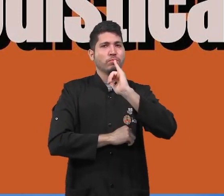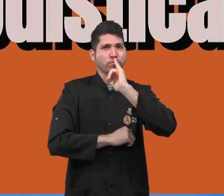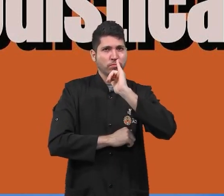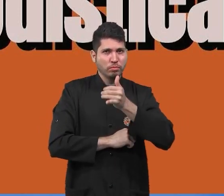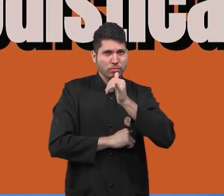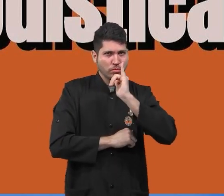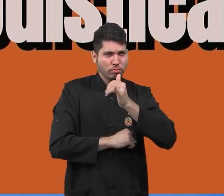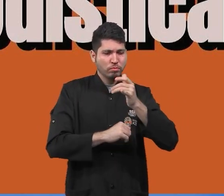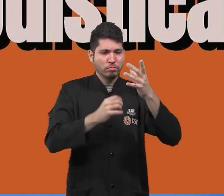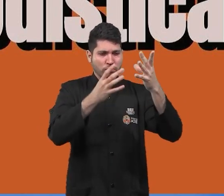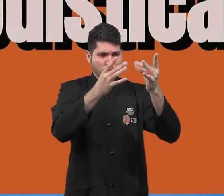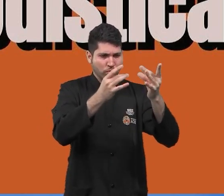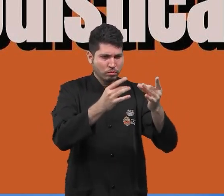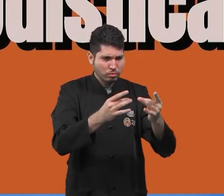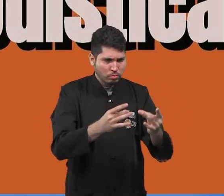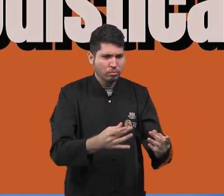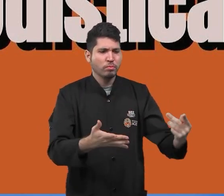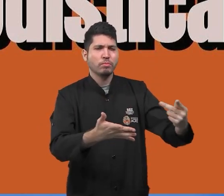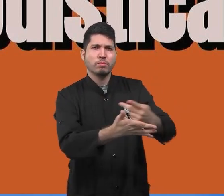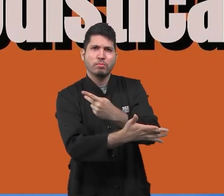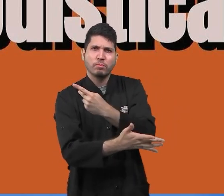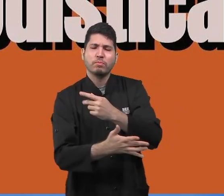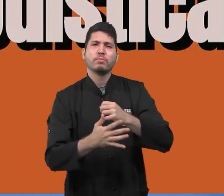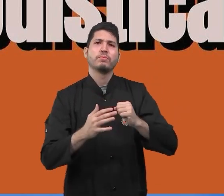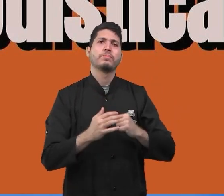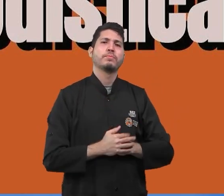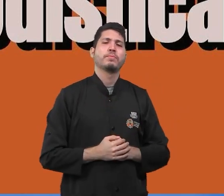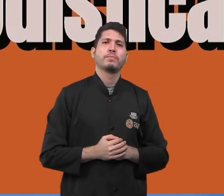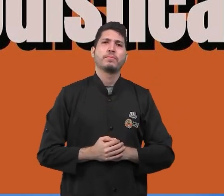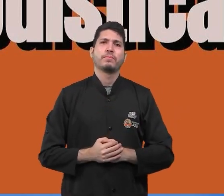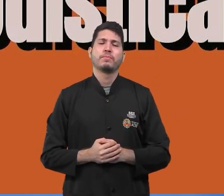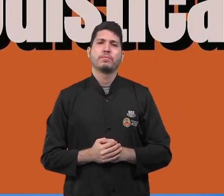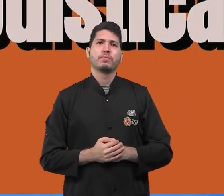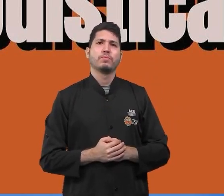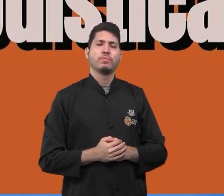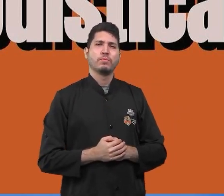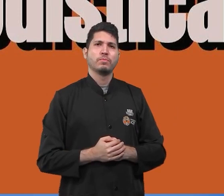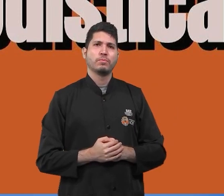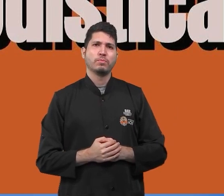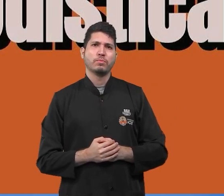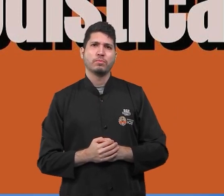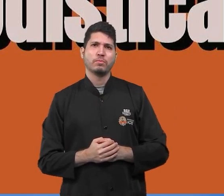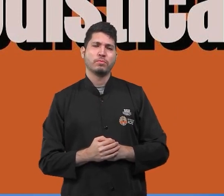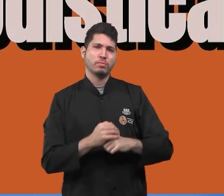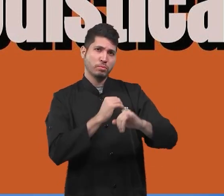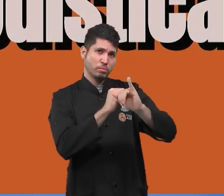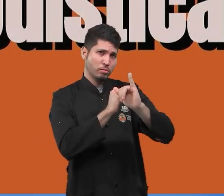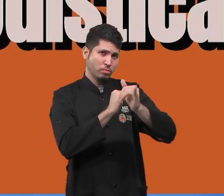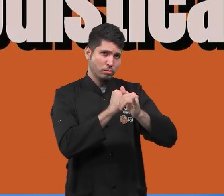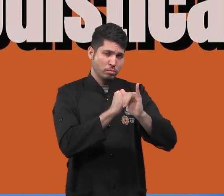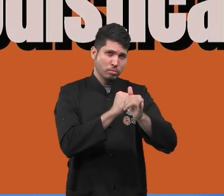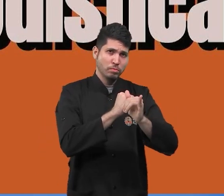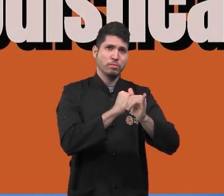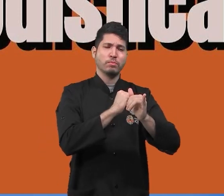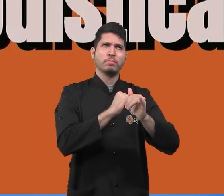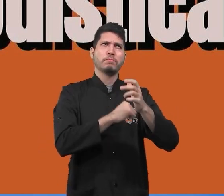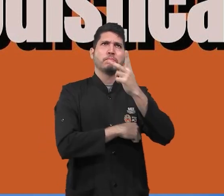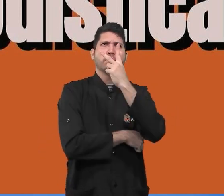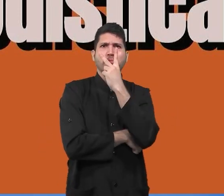acontecimento. Aí eu te pergunto, maestro, a crônica periodística é semelhante